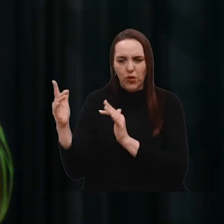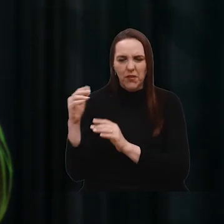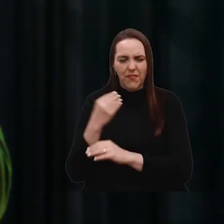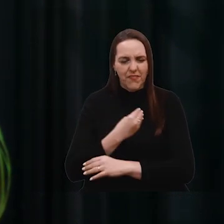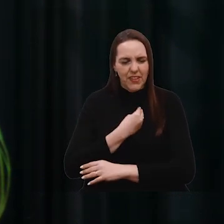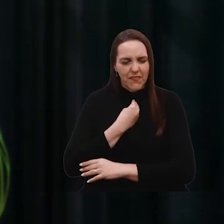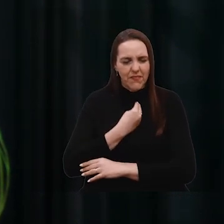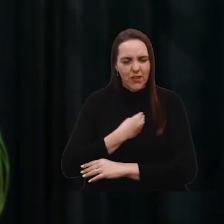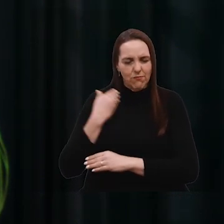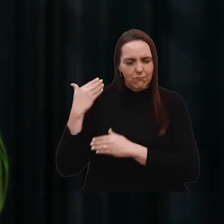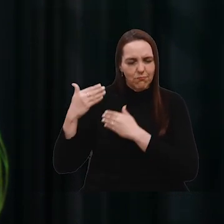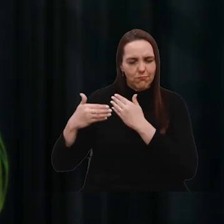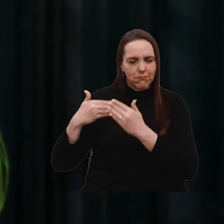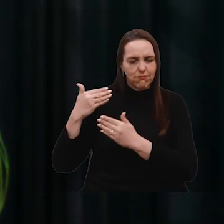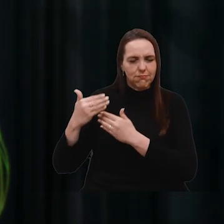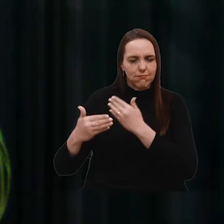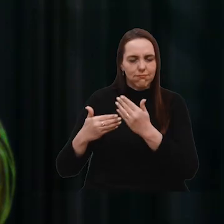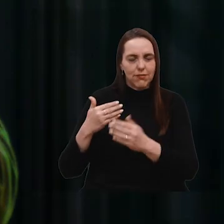nossa cabeça